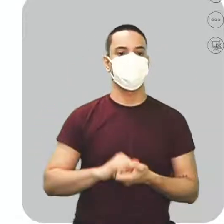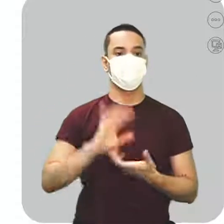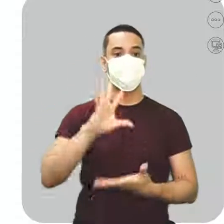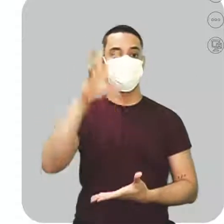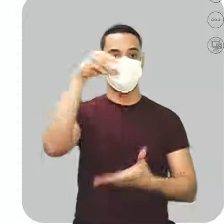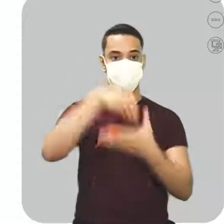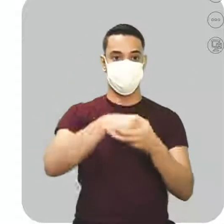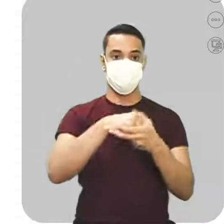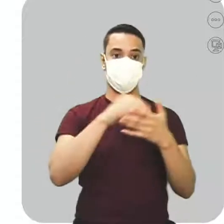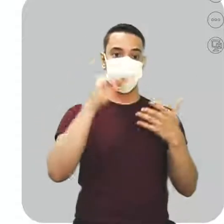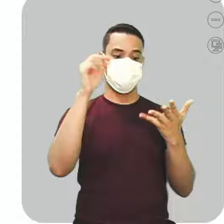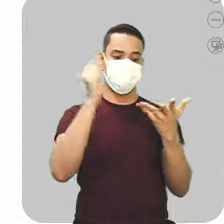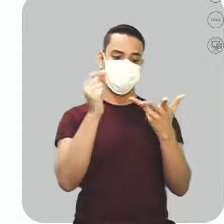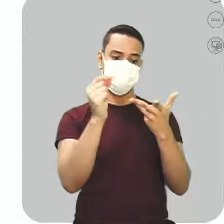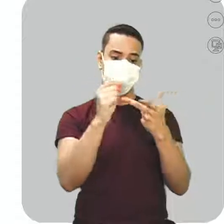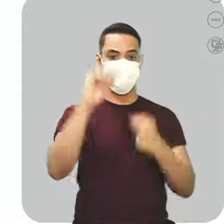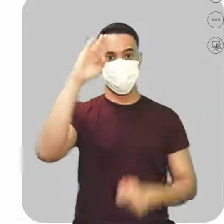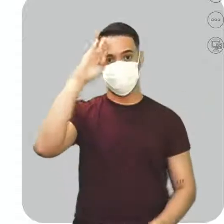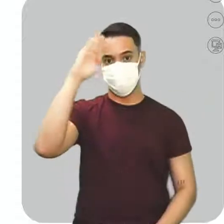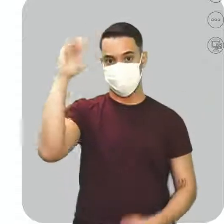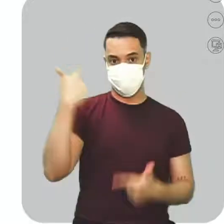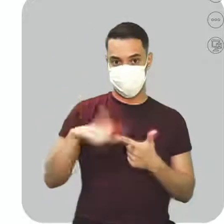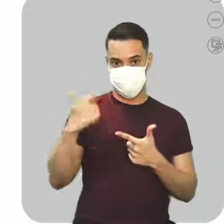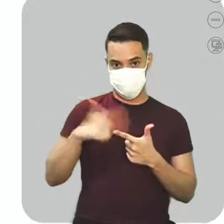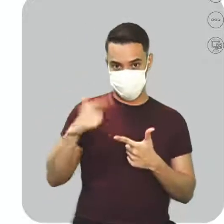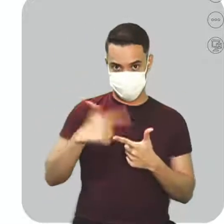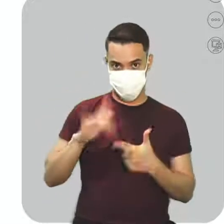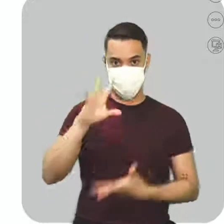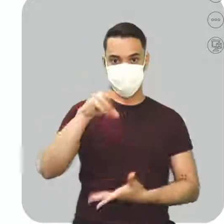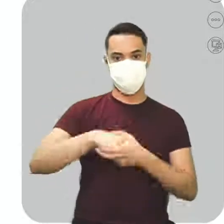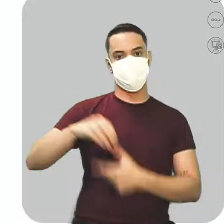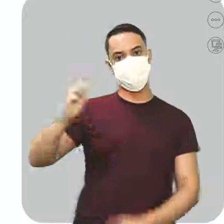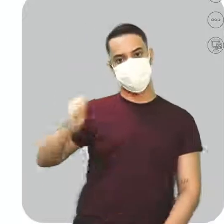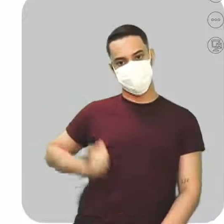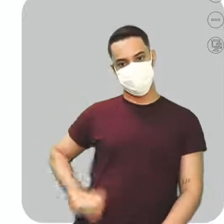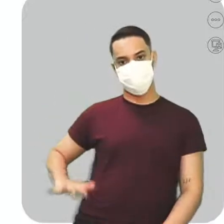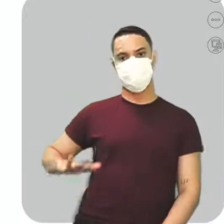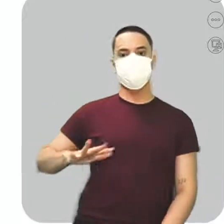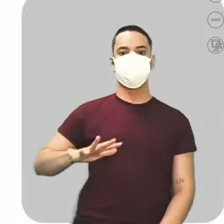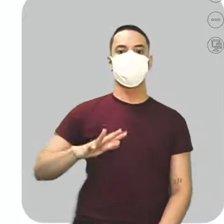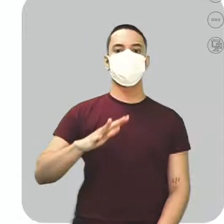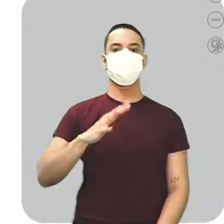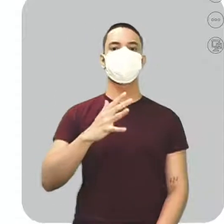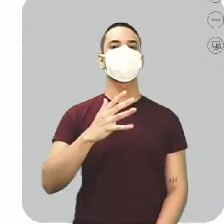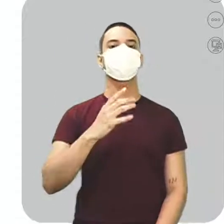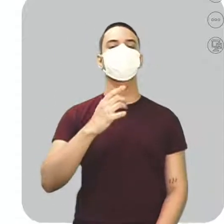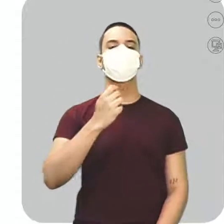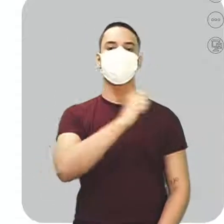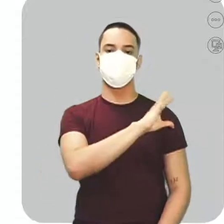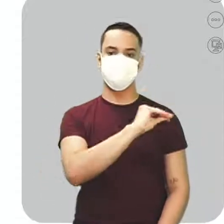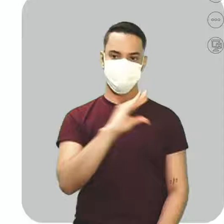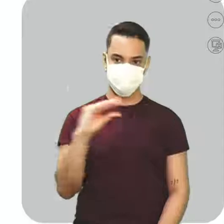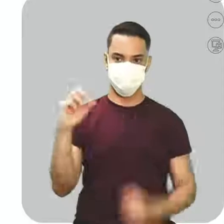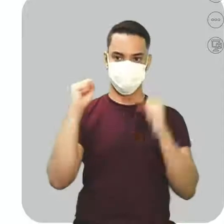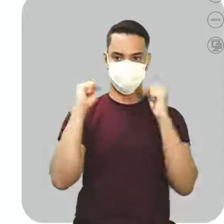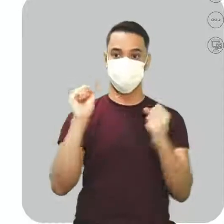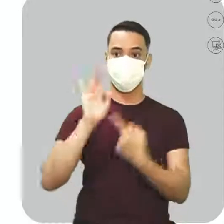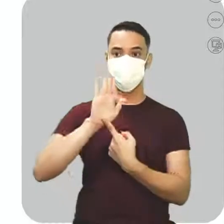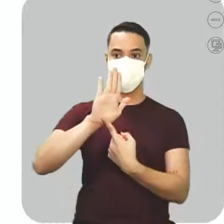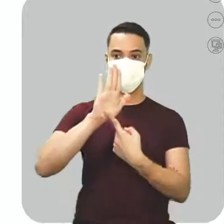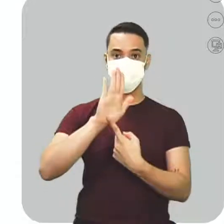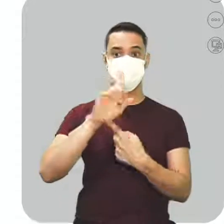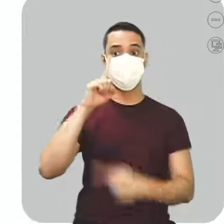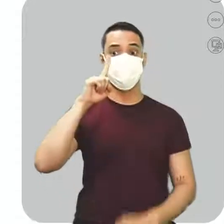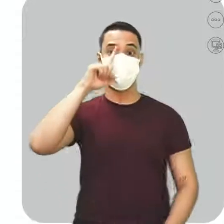Dentre os principais problemas do aborto na adolescência, podemos apontar o